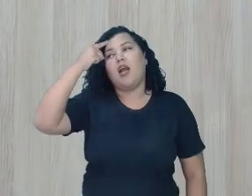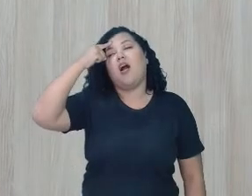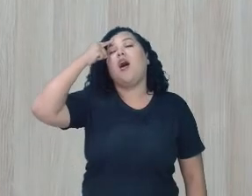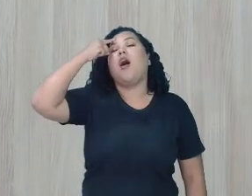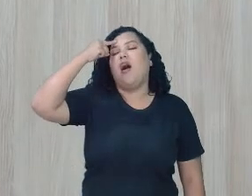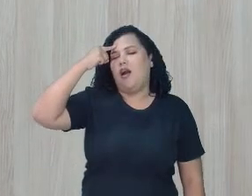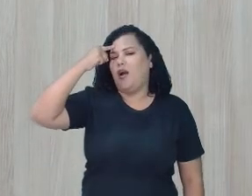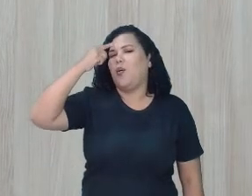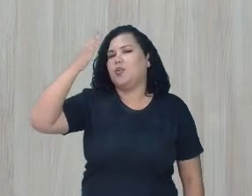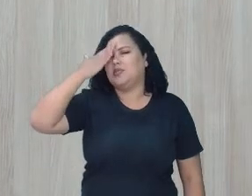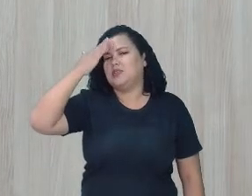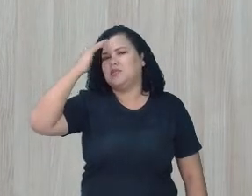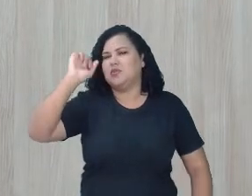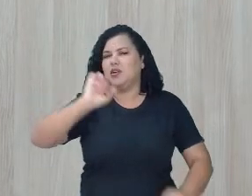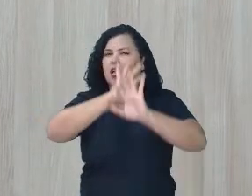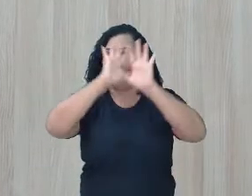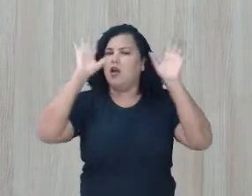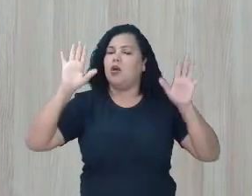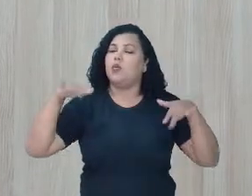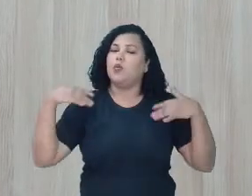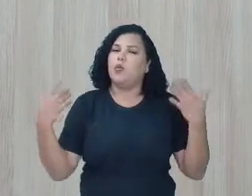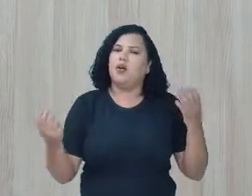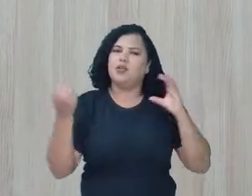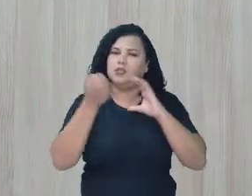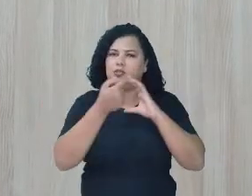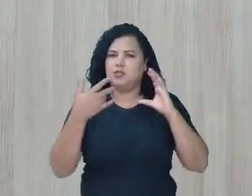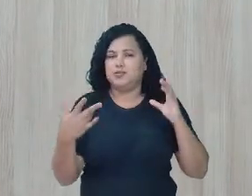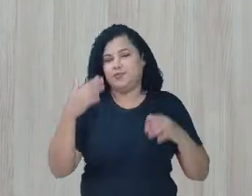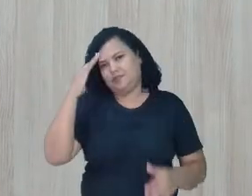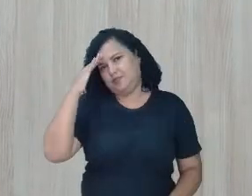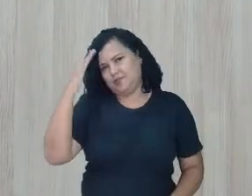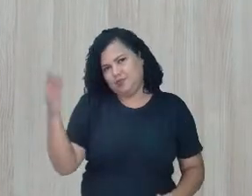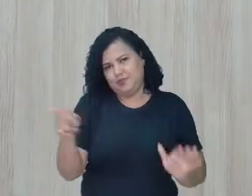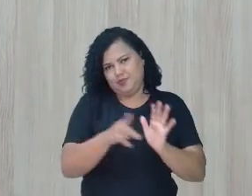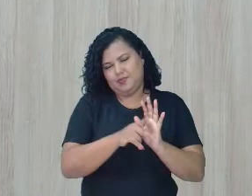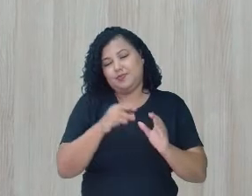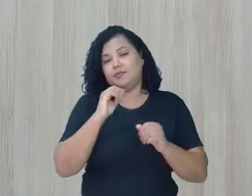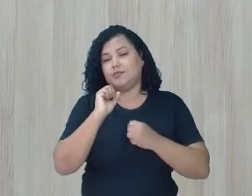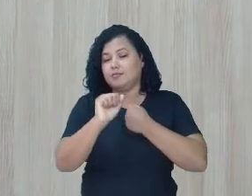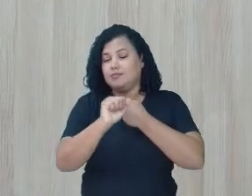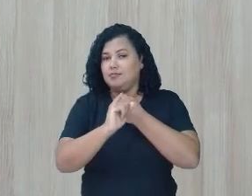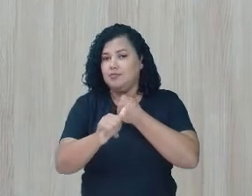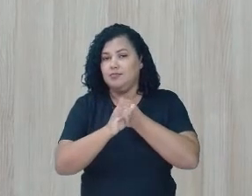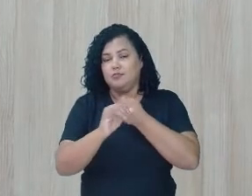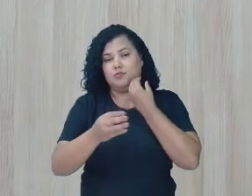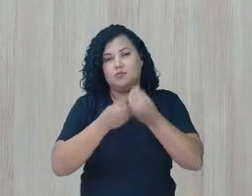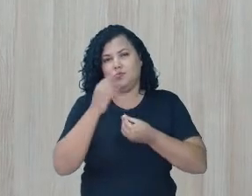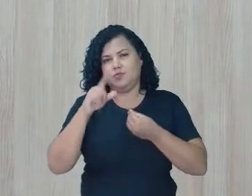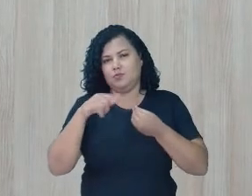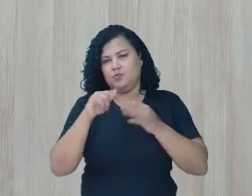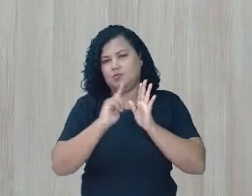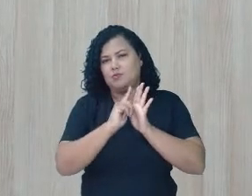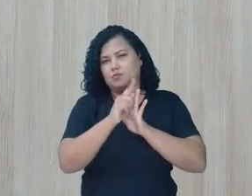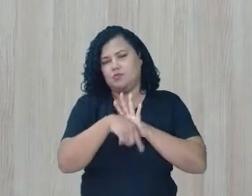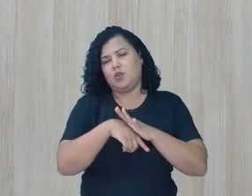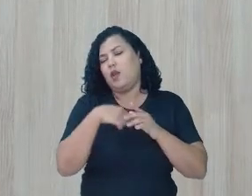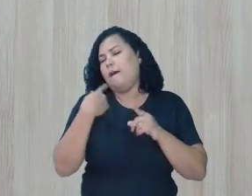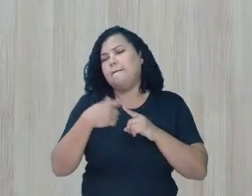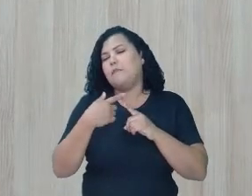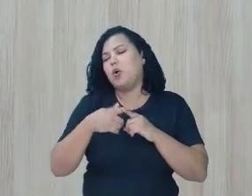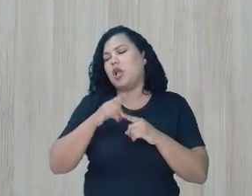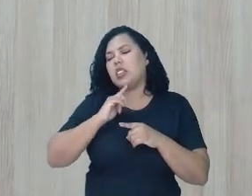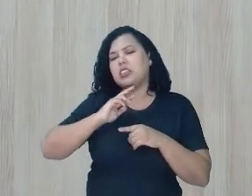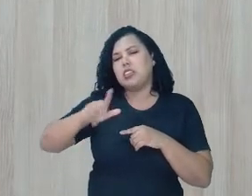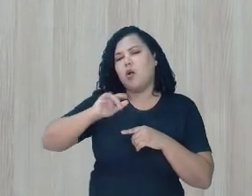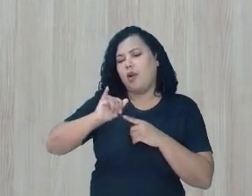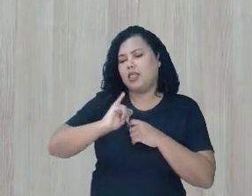vocês aí quais são as principais características da crônica, como é que ela se comporta como gênero textual, por que ela não é uma narrativa, por